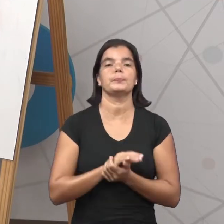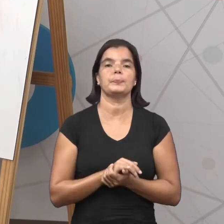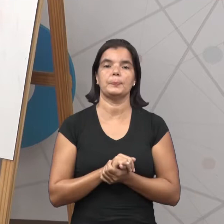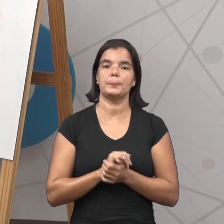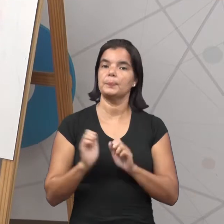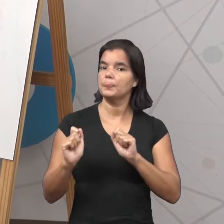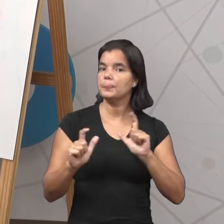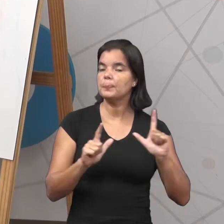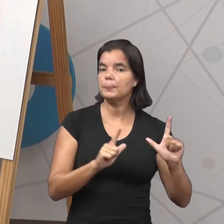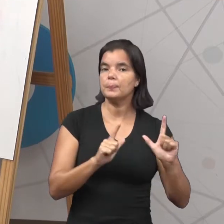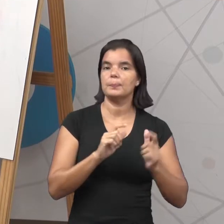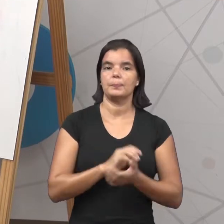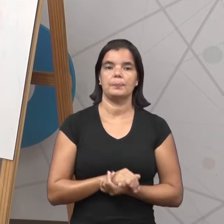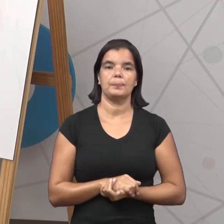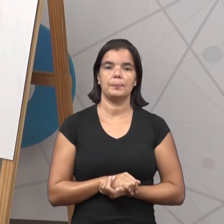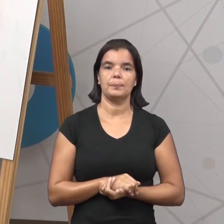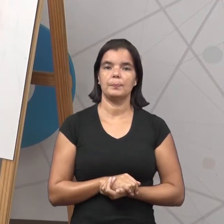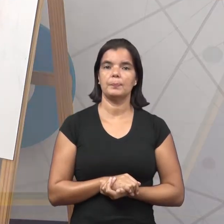para a telinha.